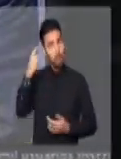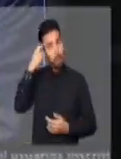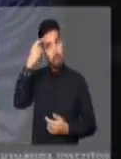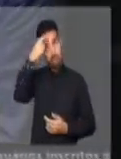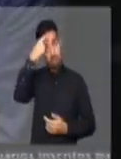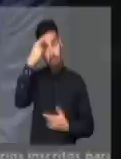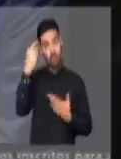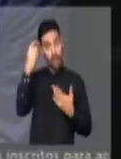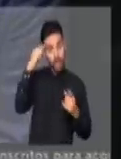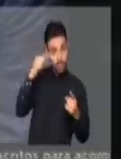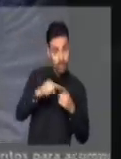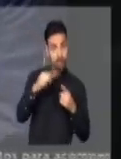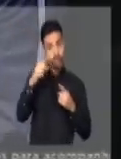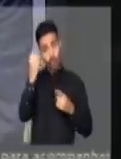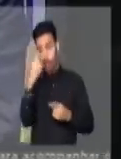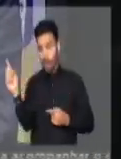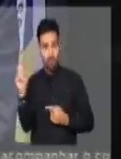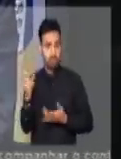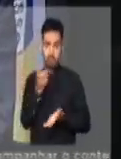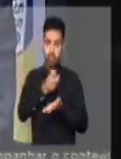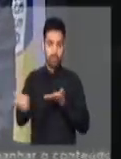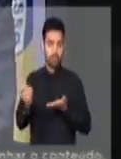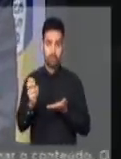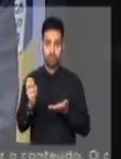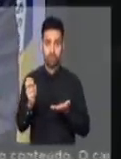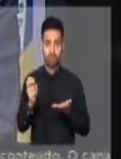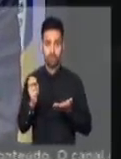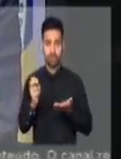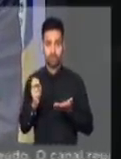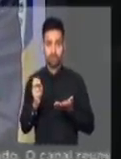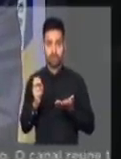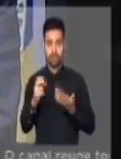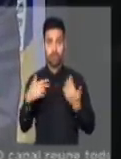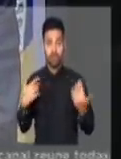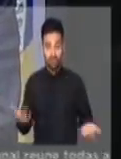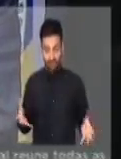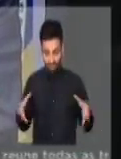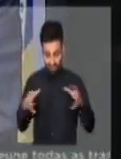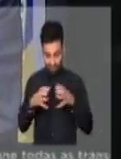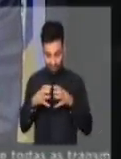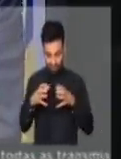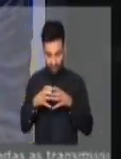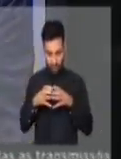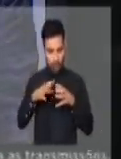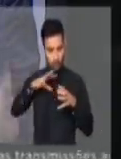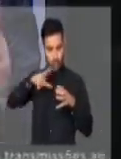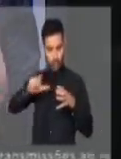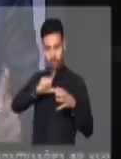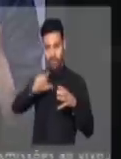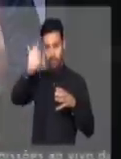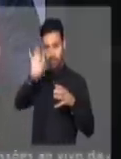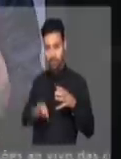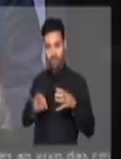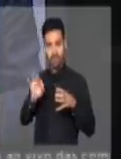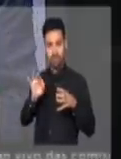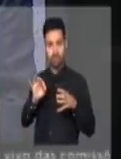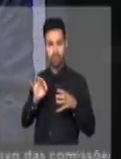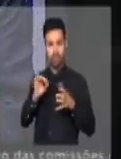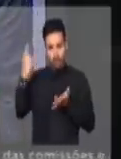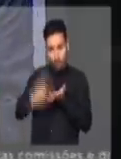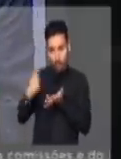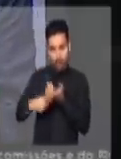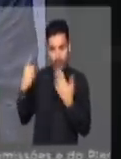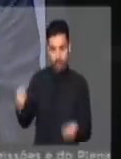Portanto, senhoras e senhores deputados, uma decisão de fechamento de questão no processo de impeachment seria uma